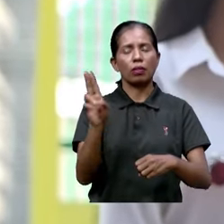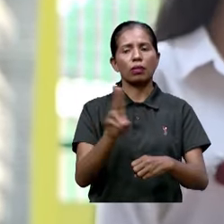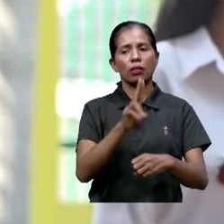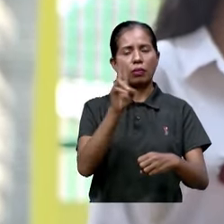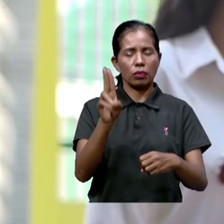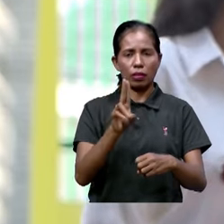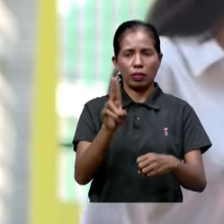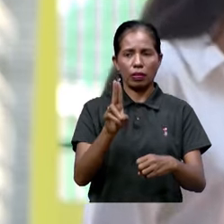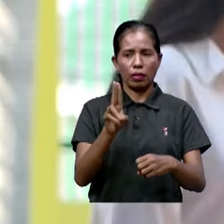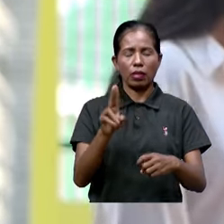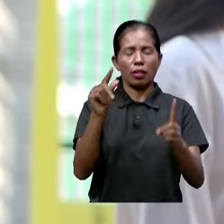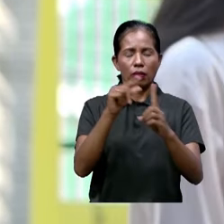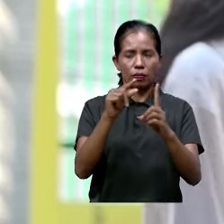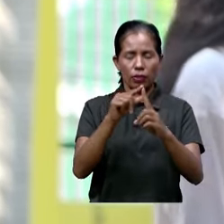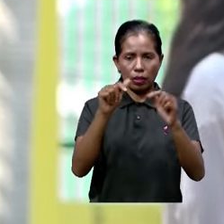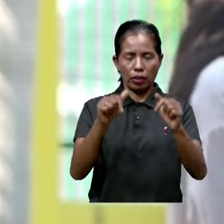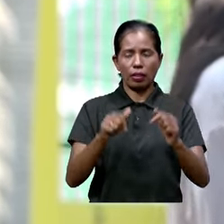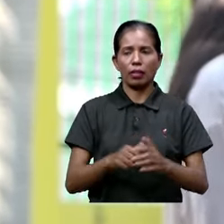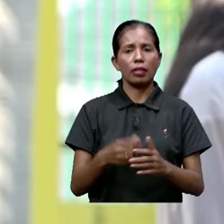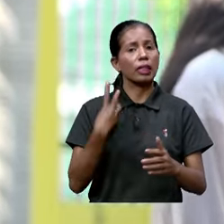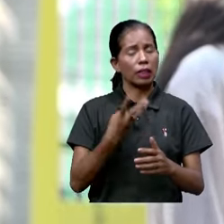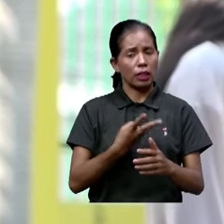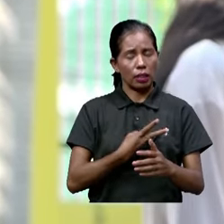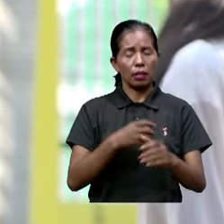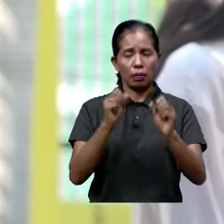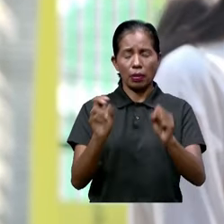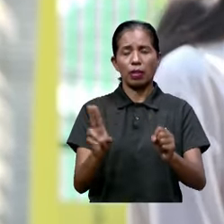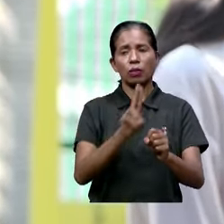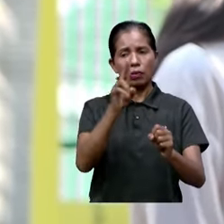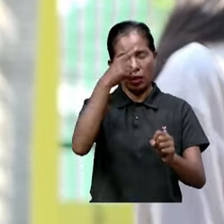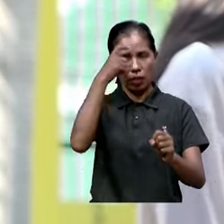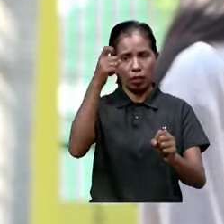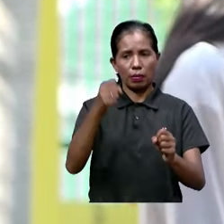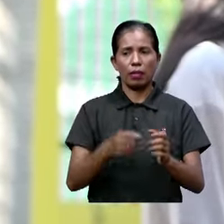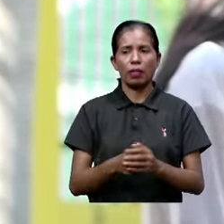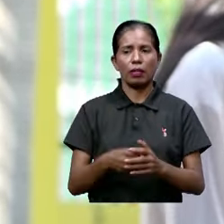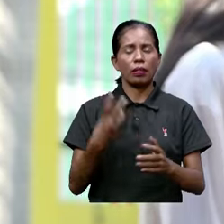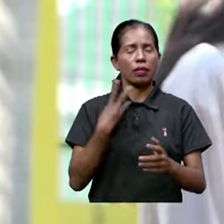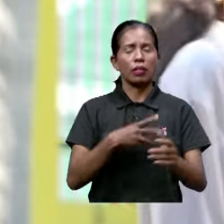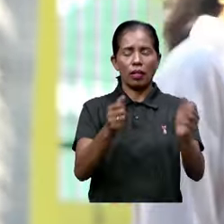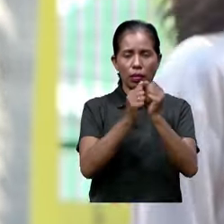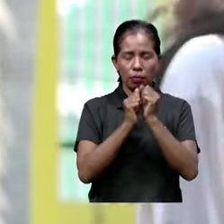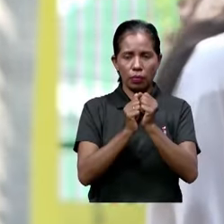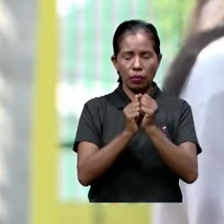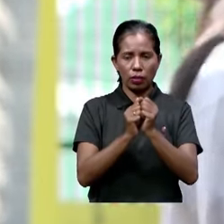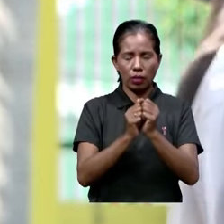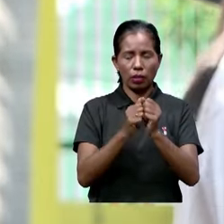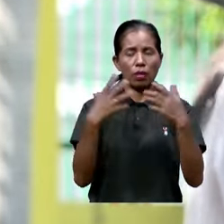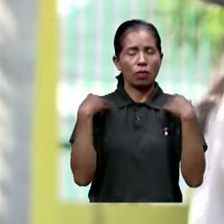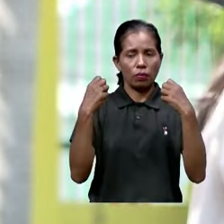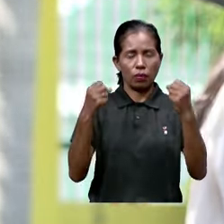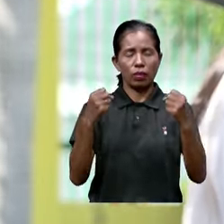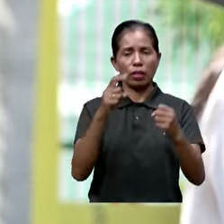be telefone ida nem mas ita mos usa tamba ita hamutu mak sai forsa ida ho di luta ba